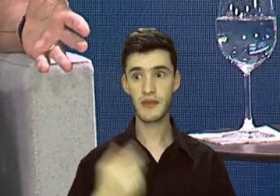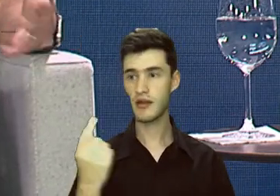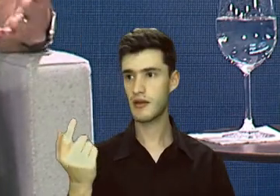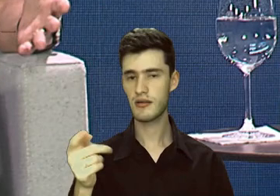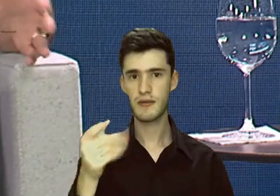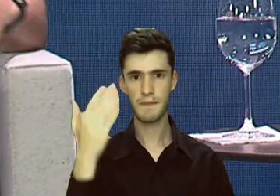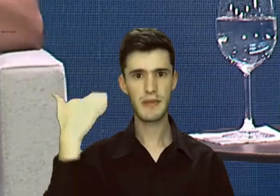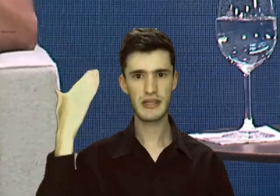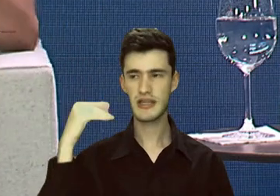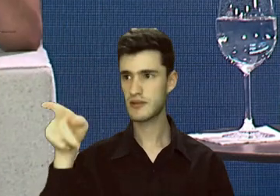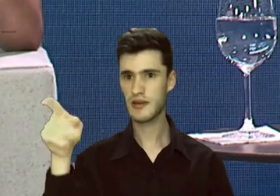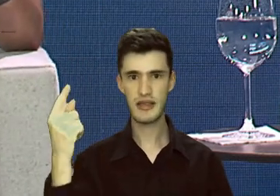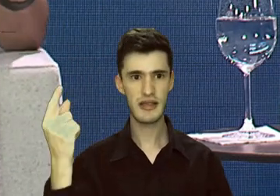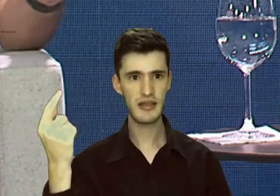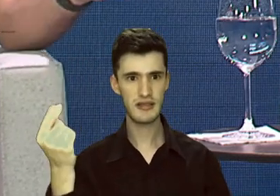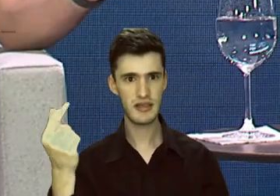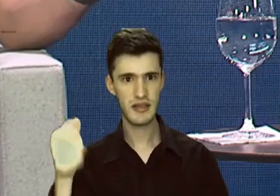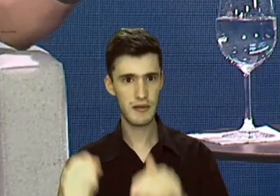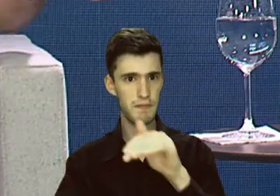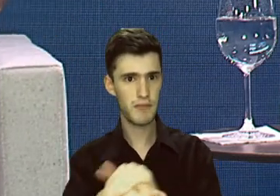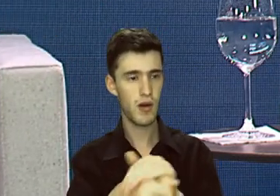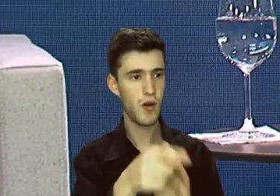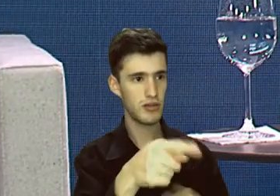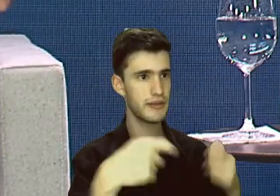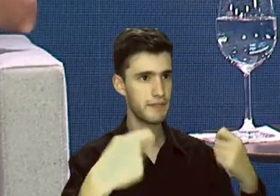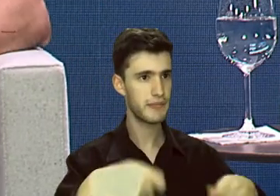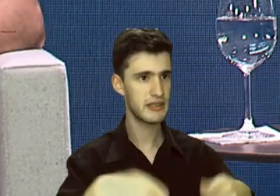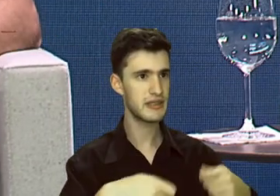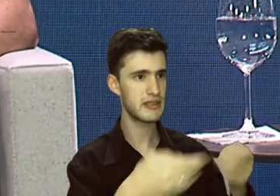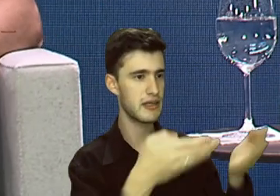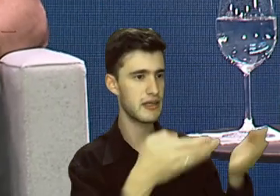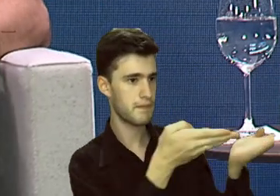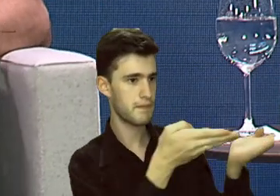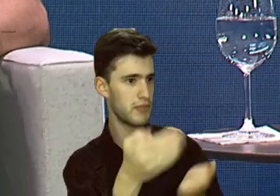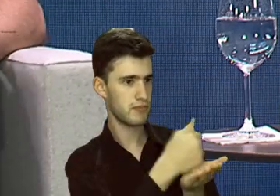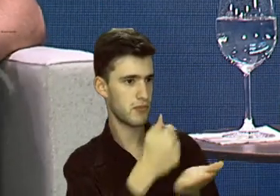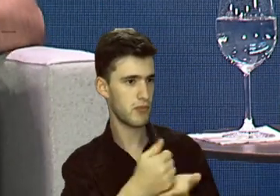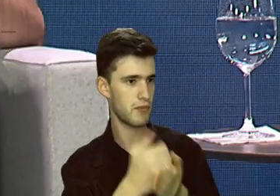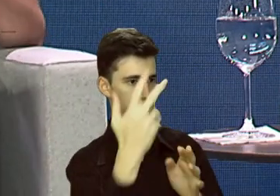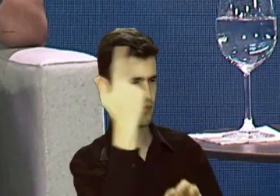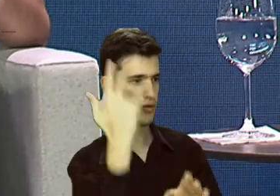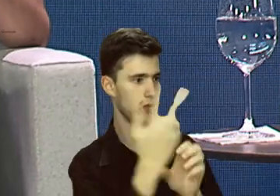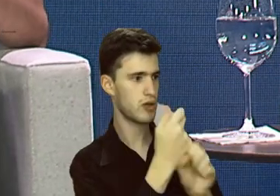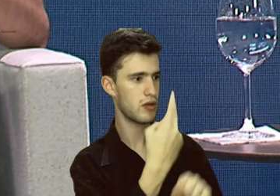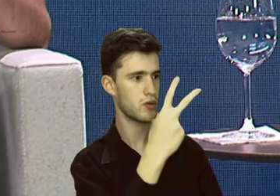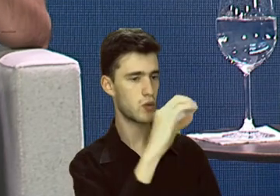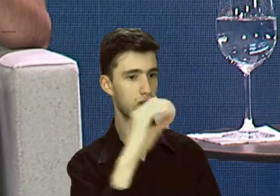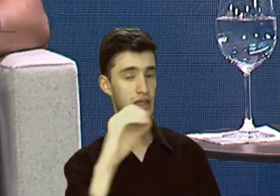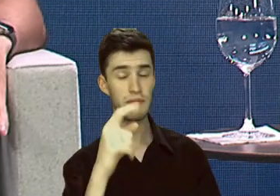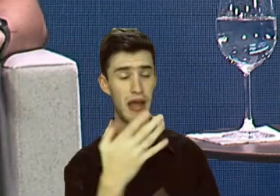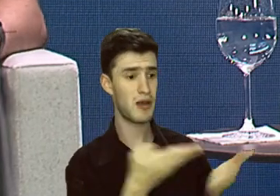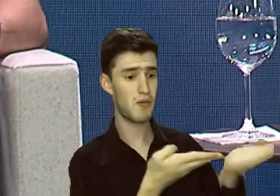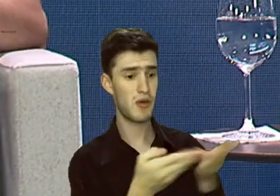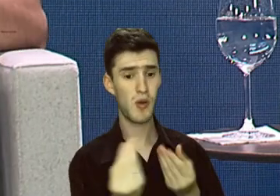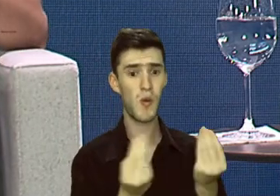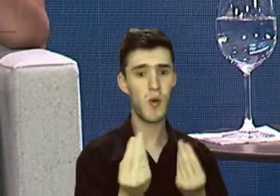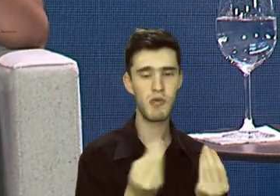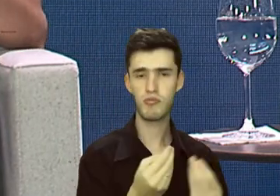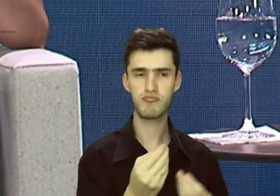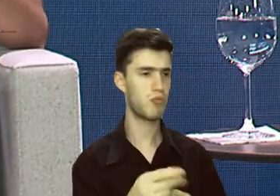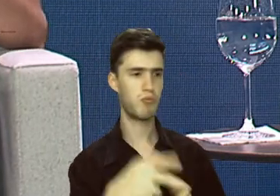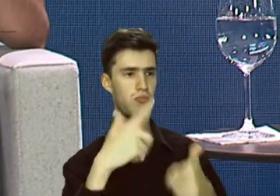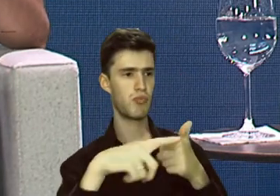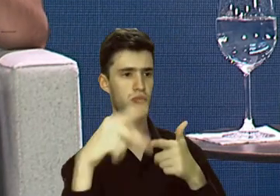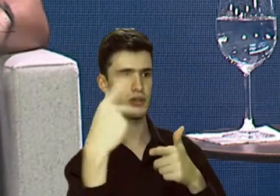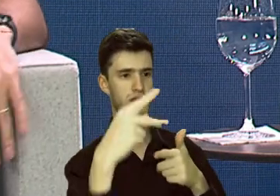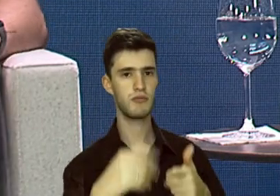200 pessoas mas como cara se vira então Vimos um monte de gente se preparada né acho que agora tá um pouquinho melhor né Eu acho que ainda não